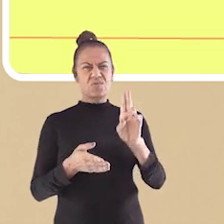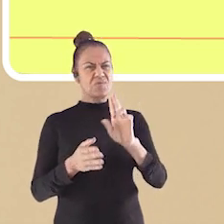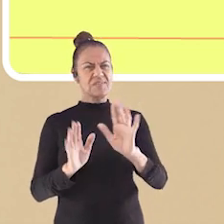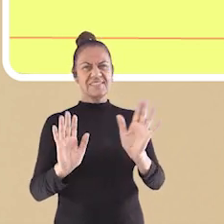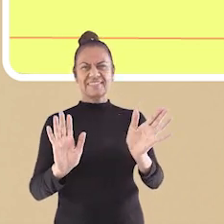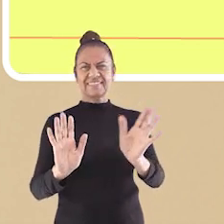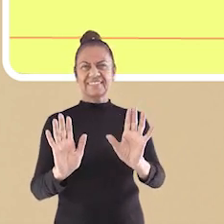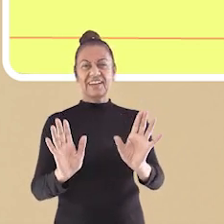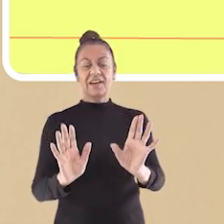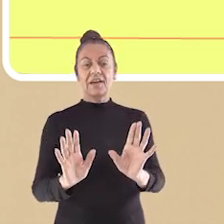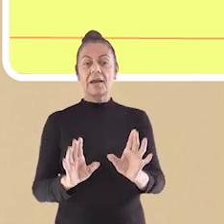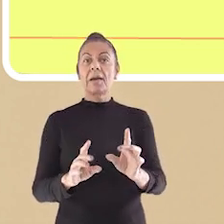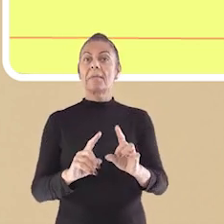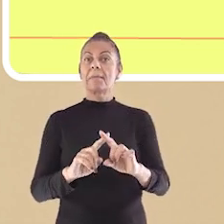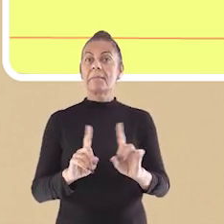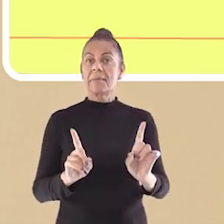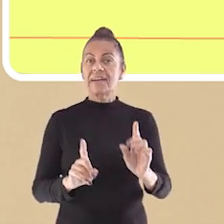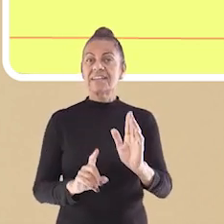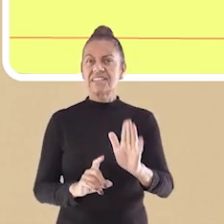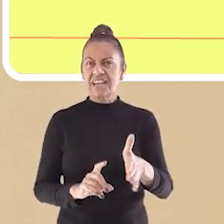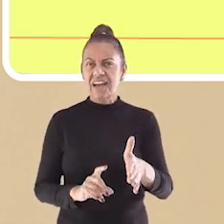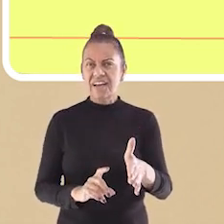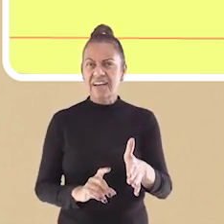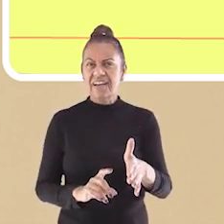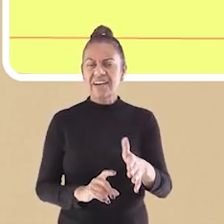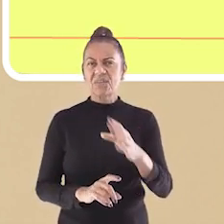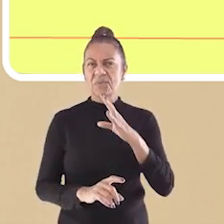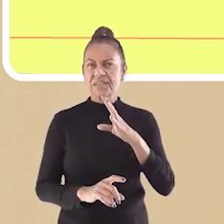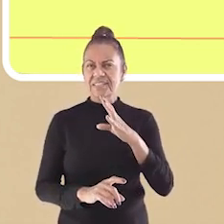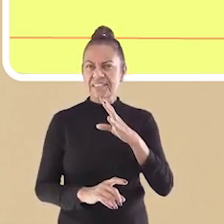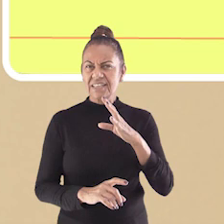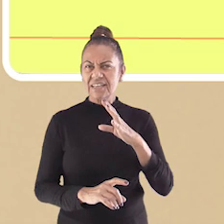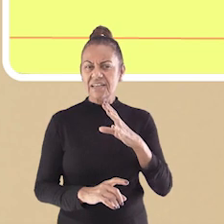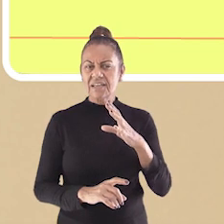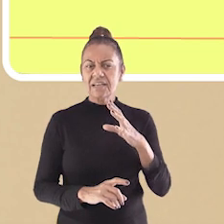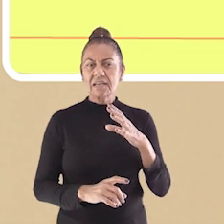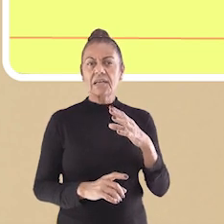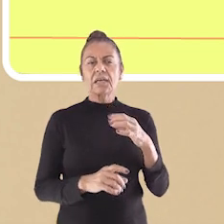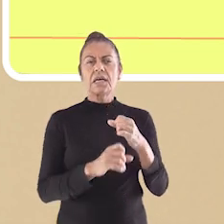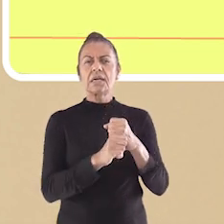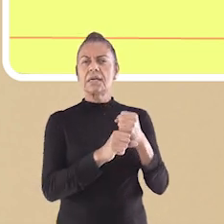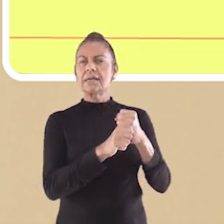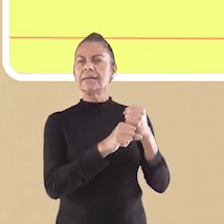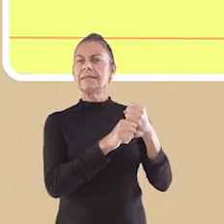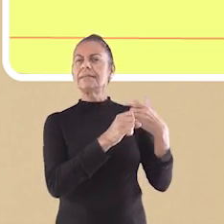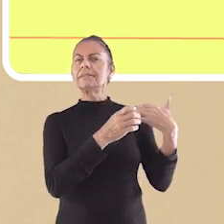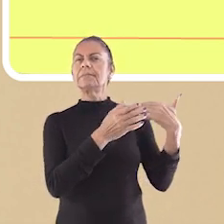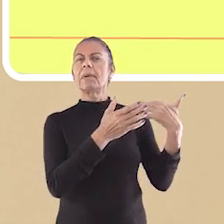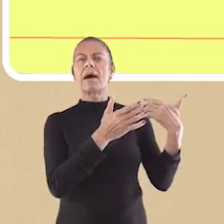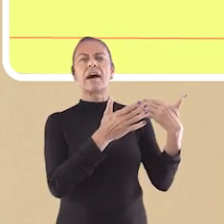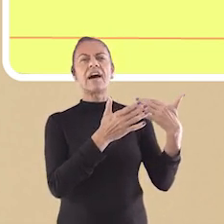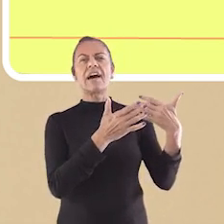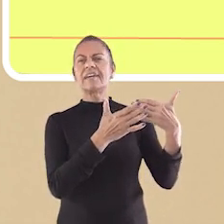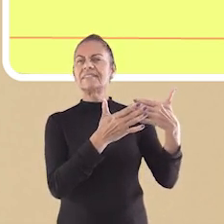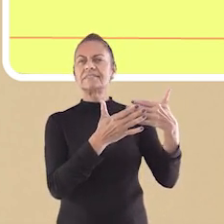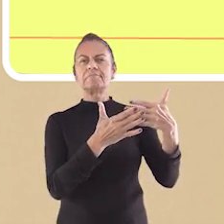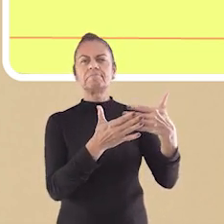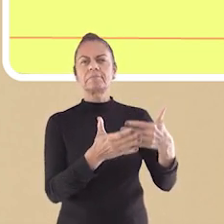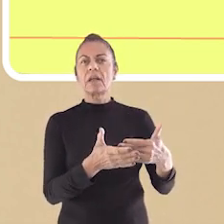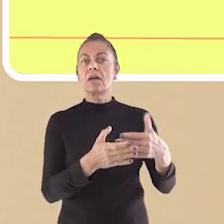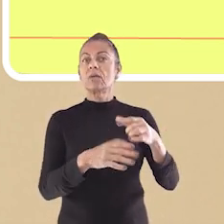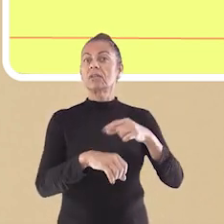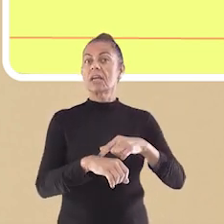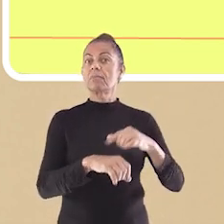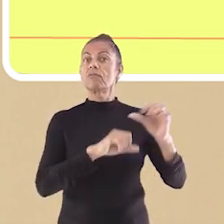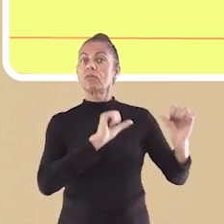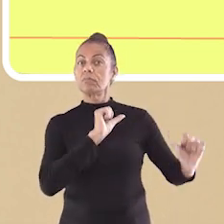ouviram falar do relógio de sol? E com o passar dos anos, a forma de medir o tempo foi